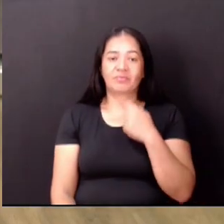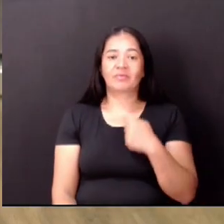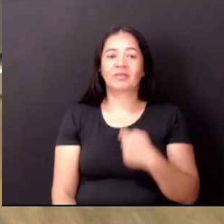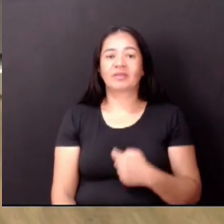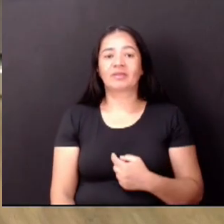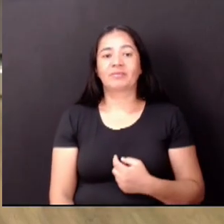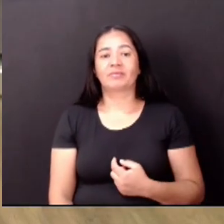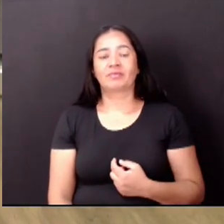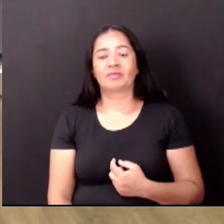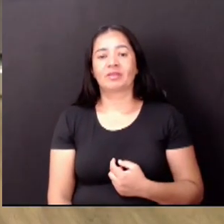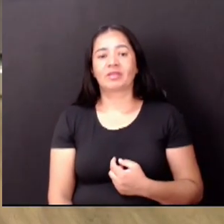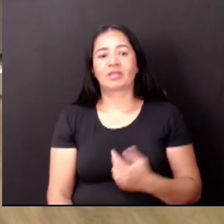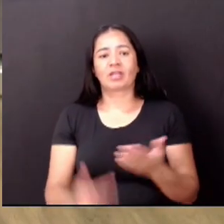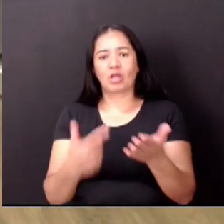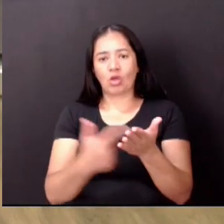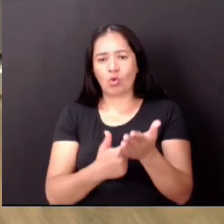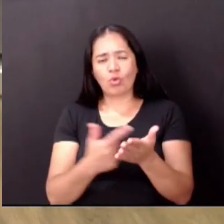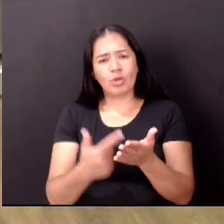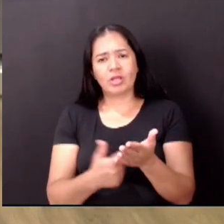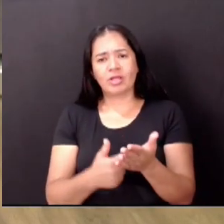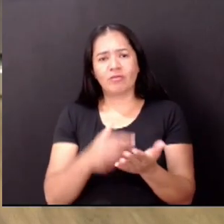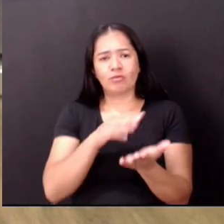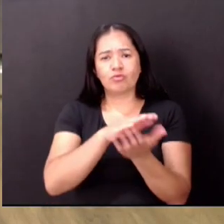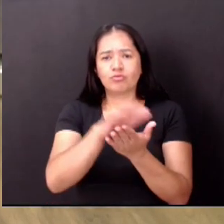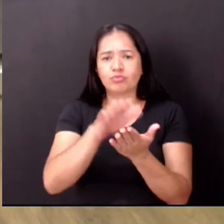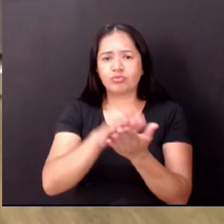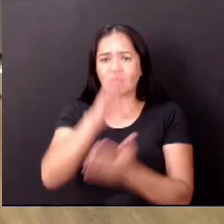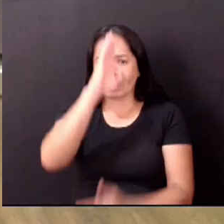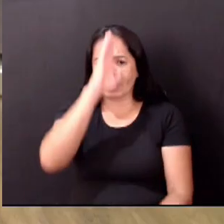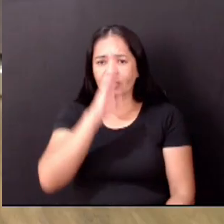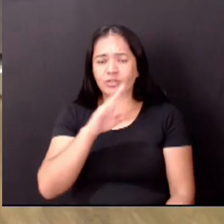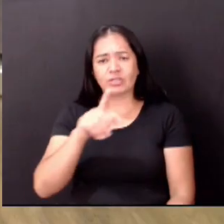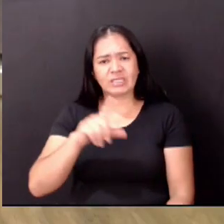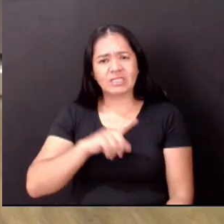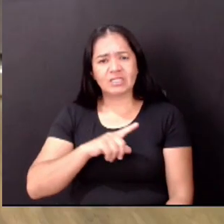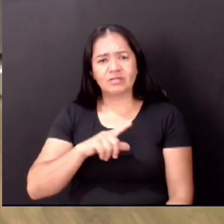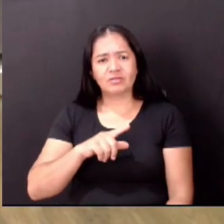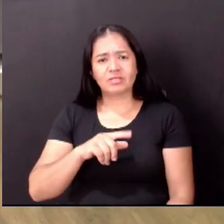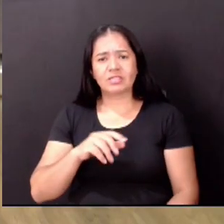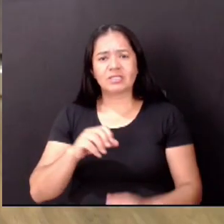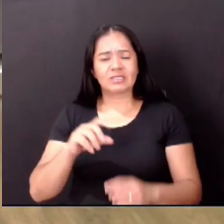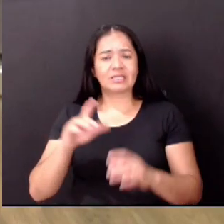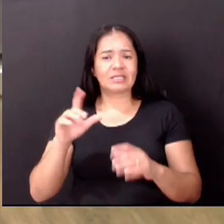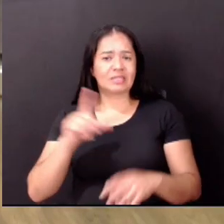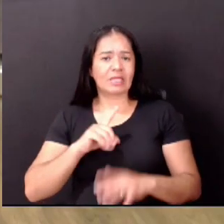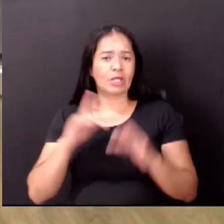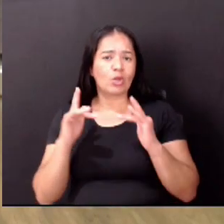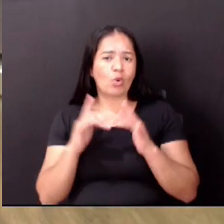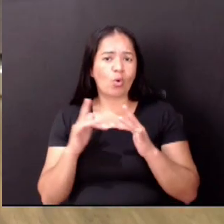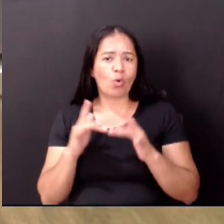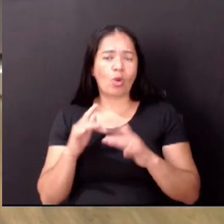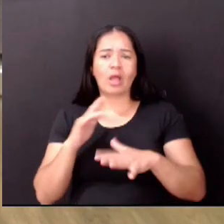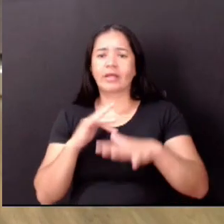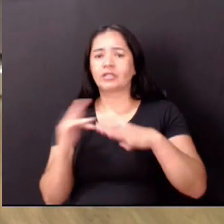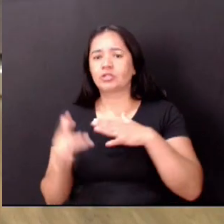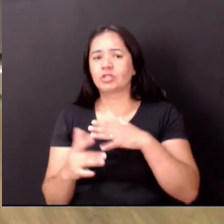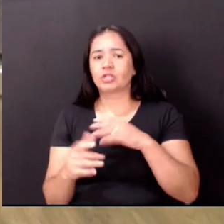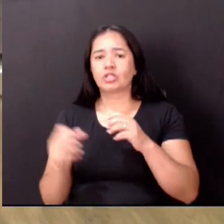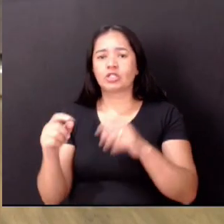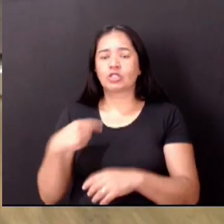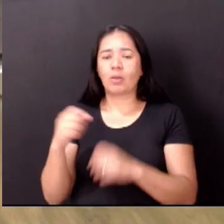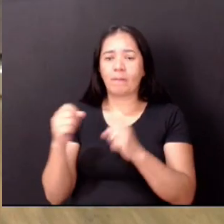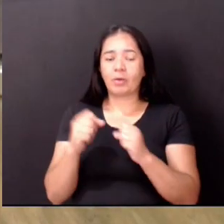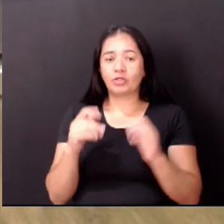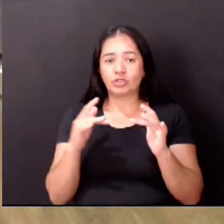tem distribuição gratuita, vocês têm um canal de contato, redes sociais, que a gente possa entrar em contato para quem está